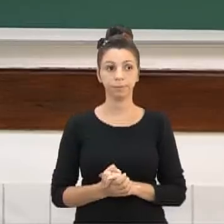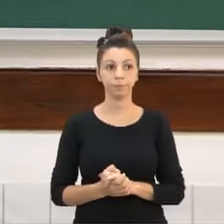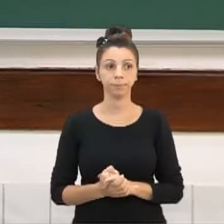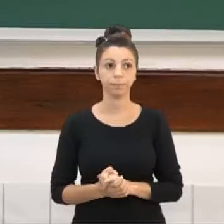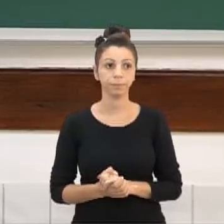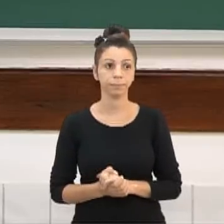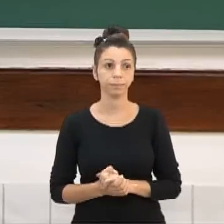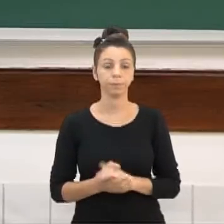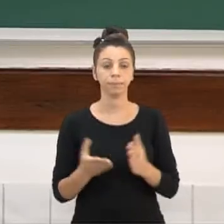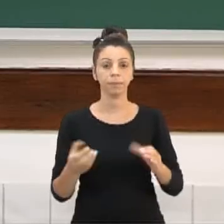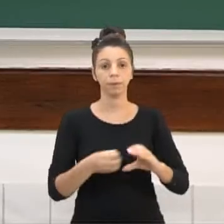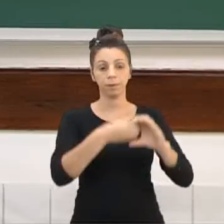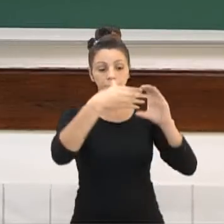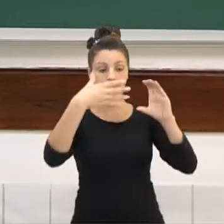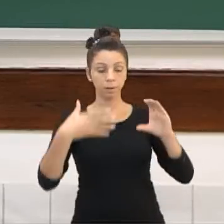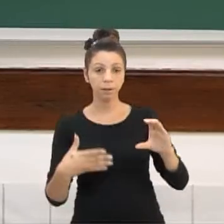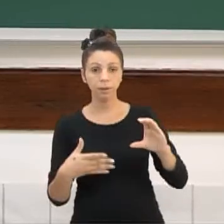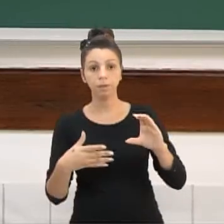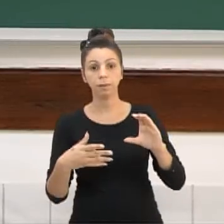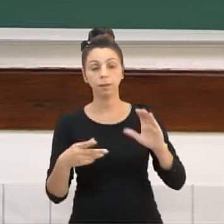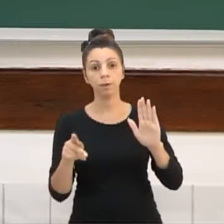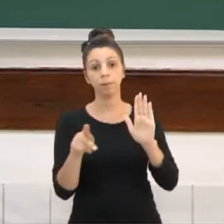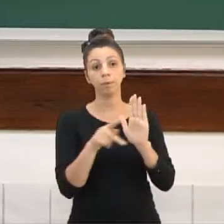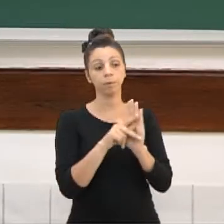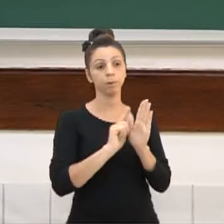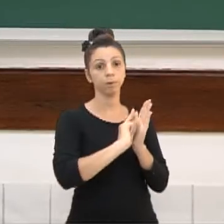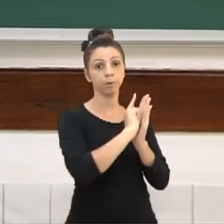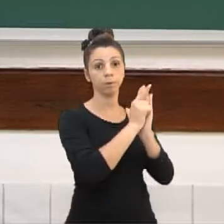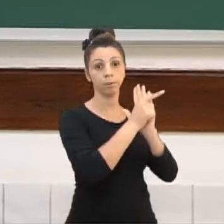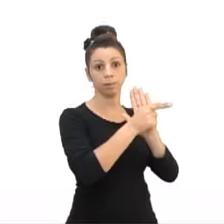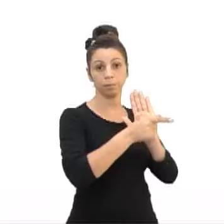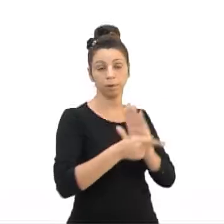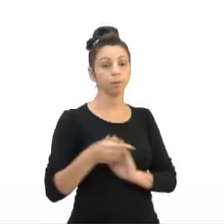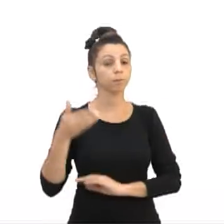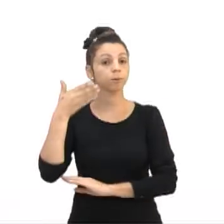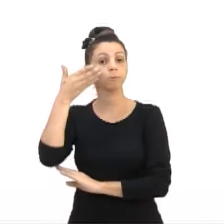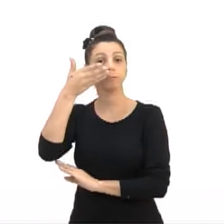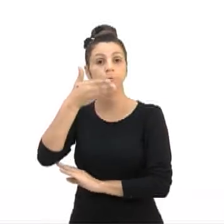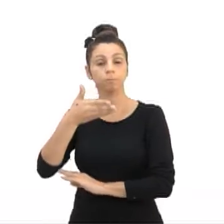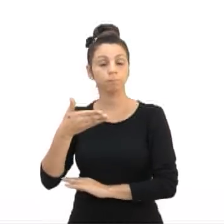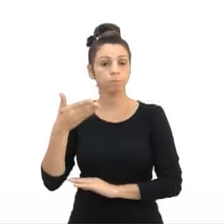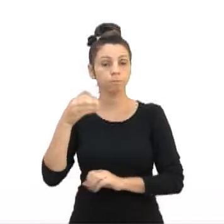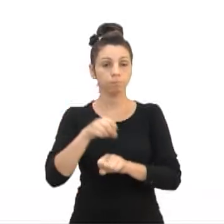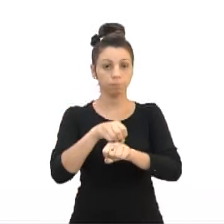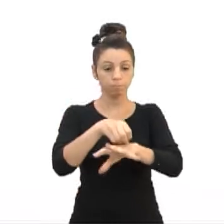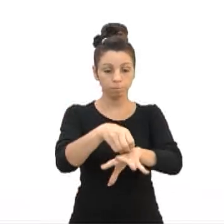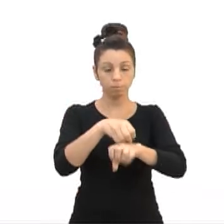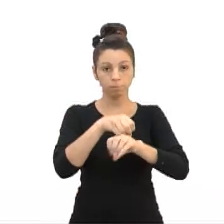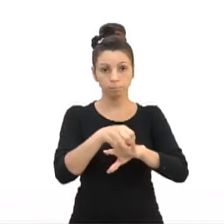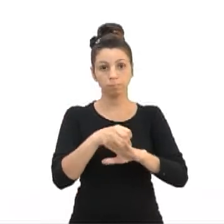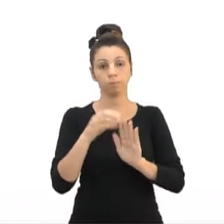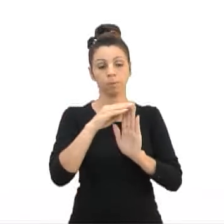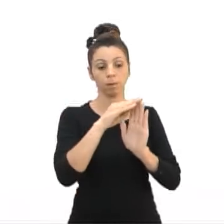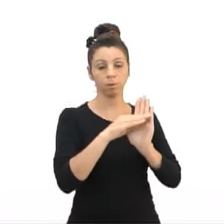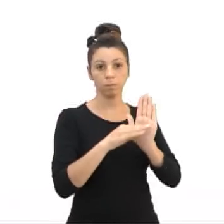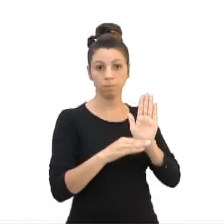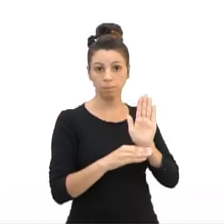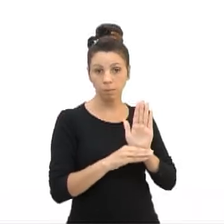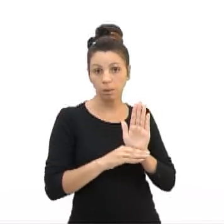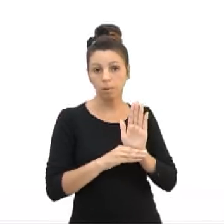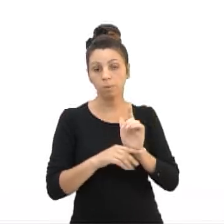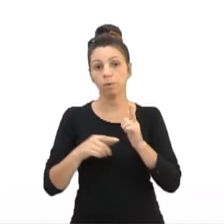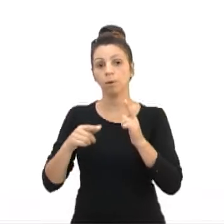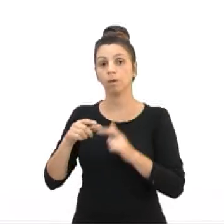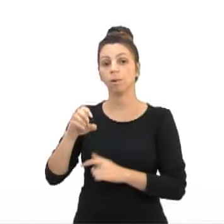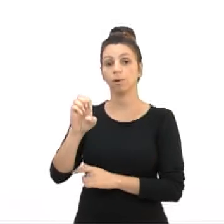Então quais são as características enquanto gênero discursivo, né, dos podcasts? Então, existem elementos extralinguísticos.